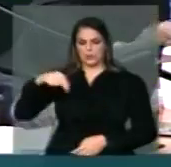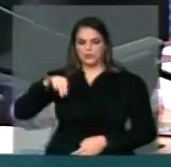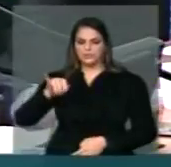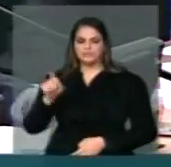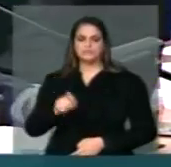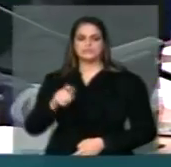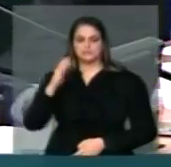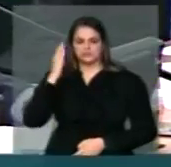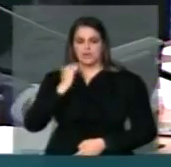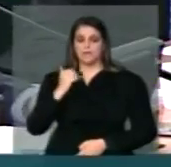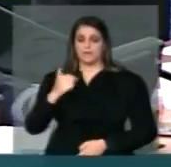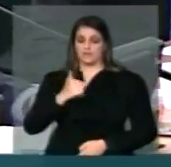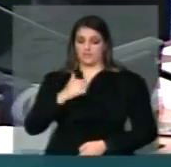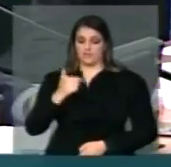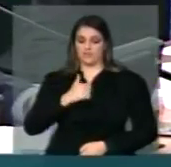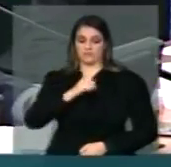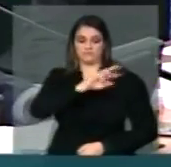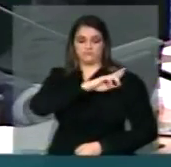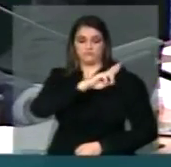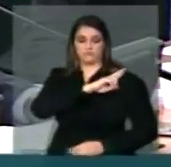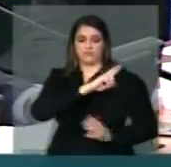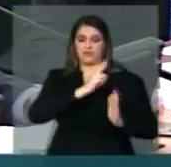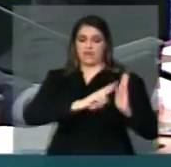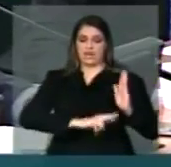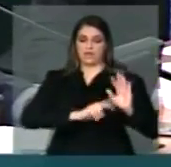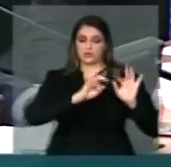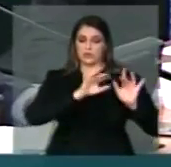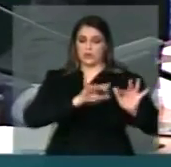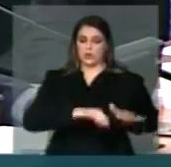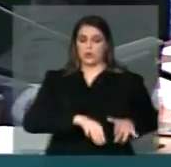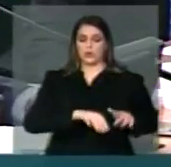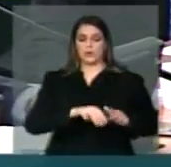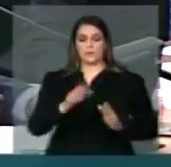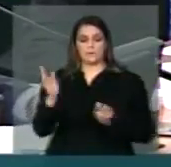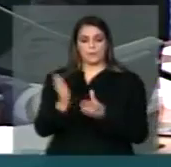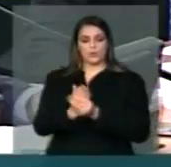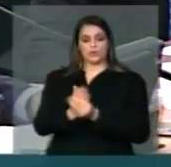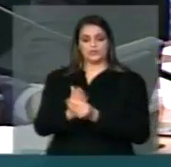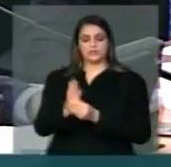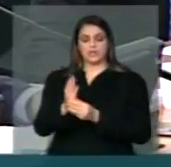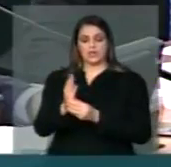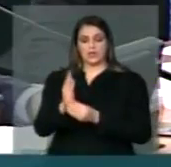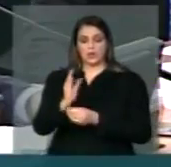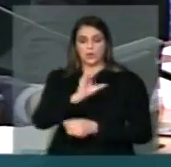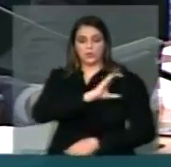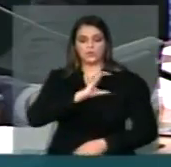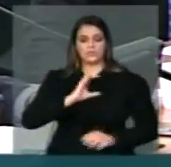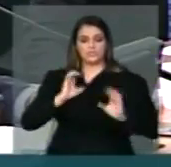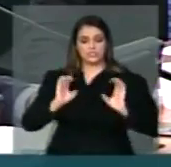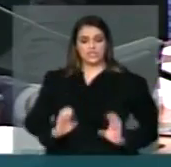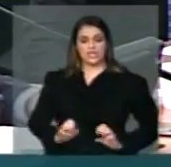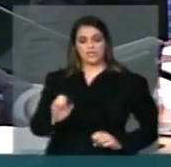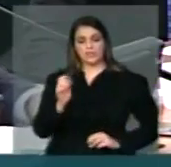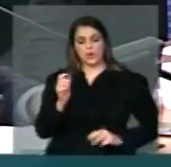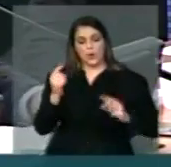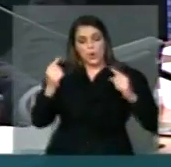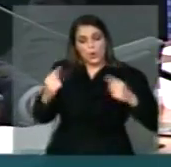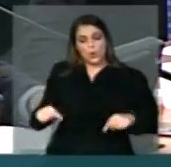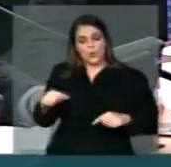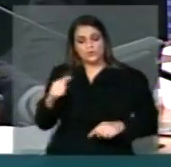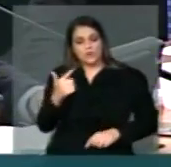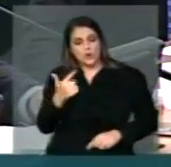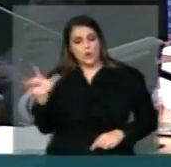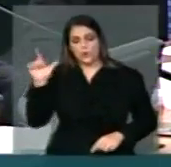relatava um processo no Conselho de Ética contra um outro deputado do PT. Enquanto